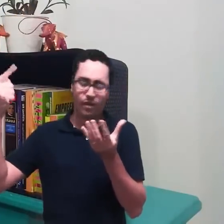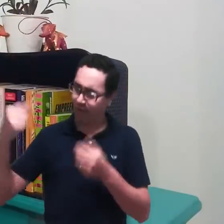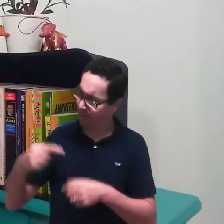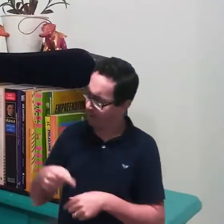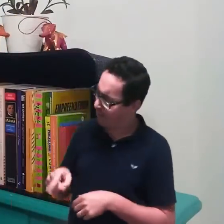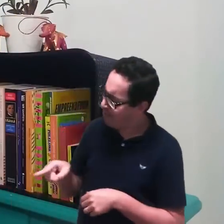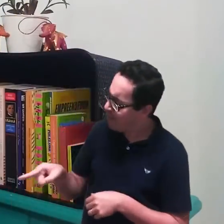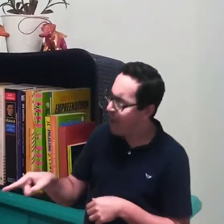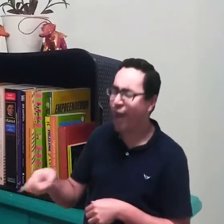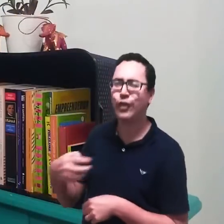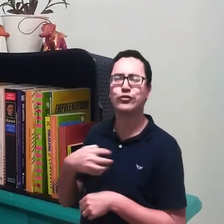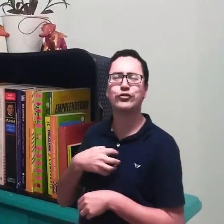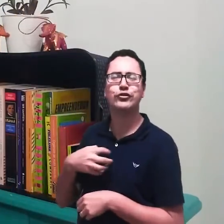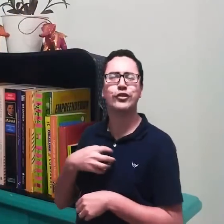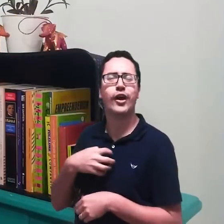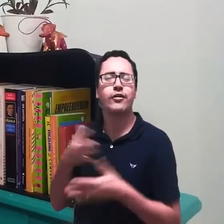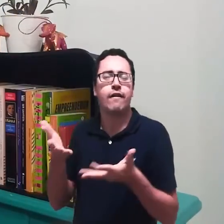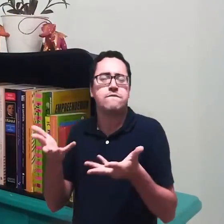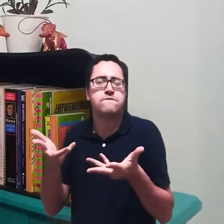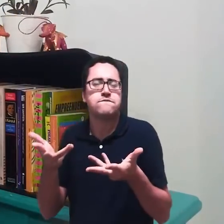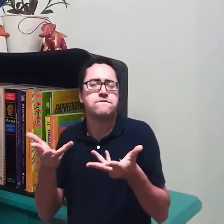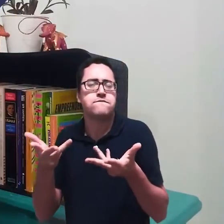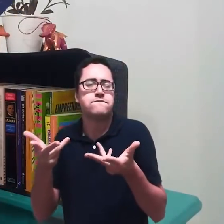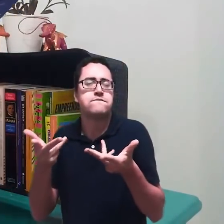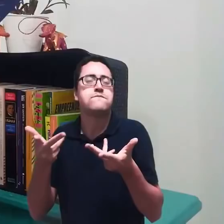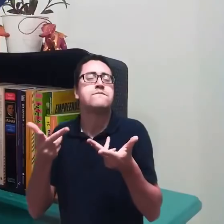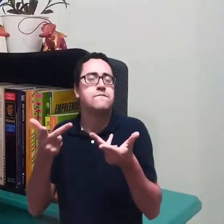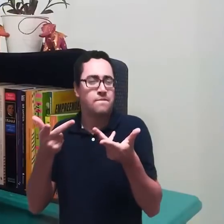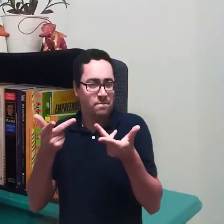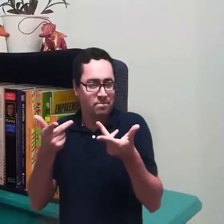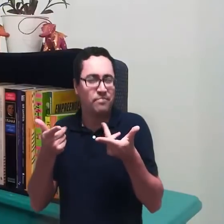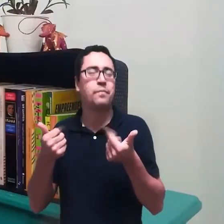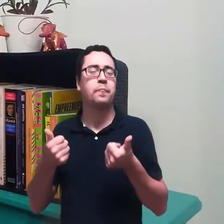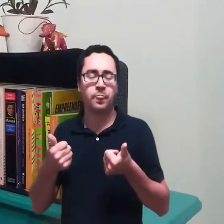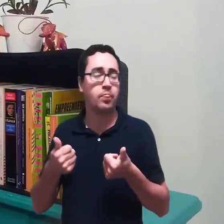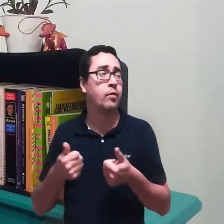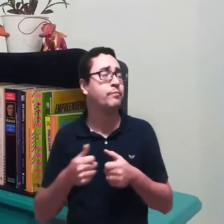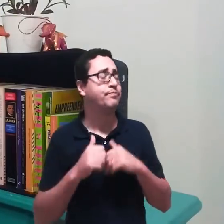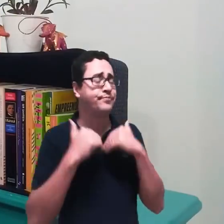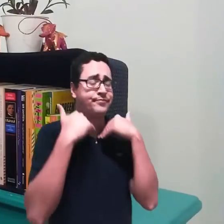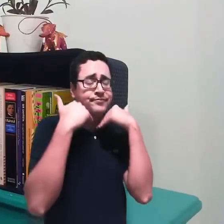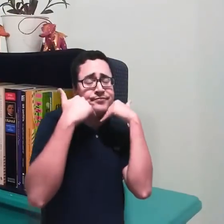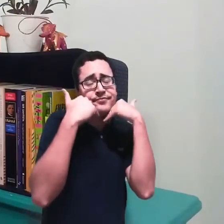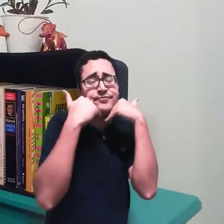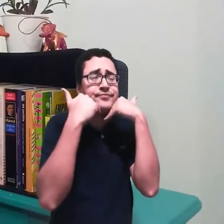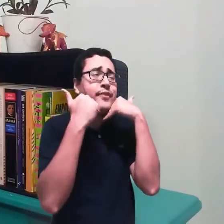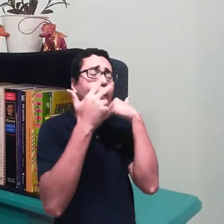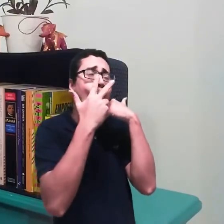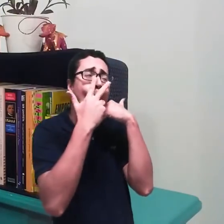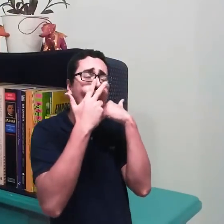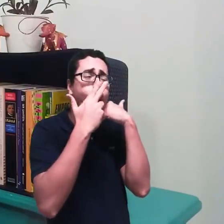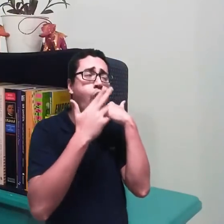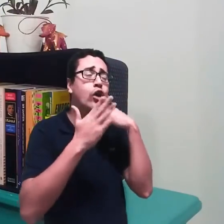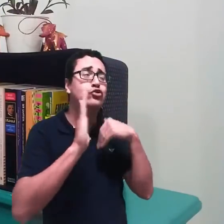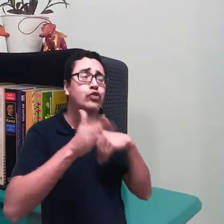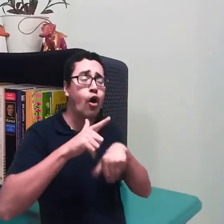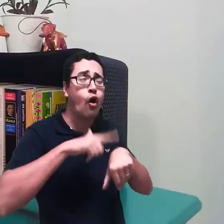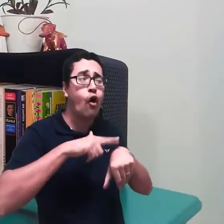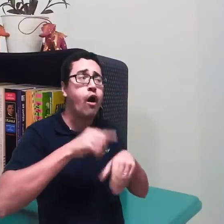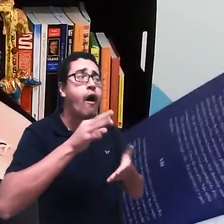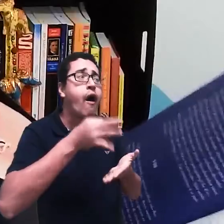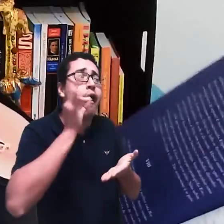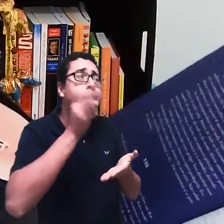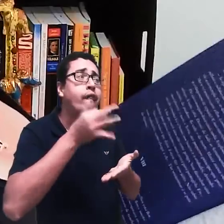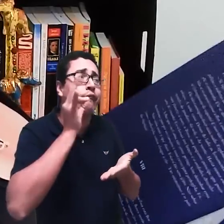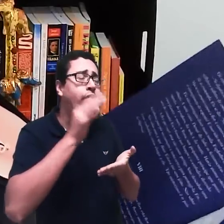modesta, mas ela era tão sedutora. Creio que é hora do café da manhã, disse ela e logo